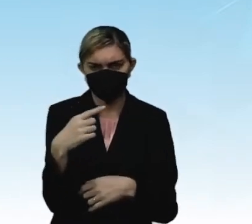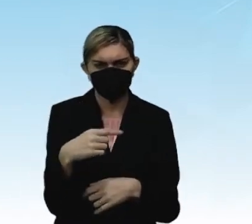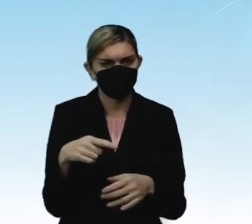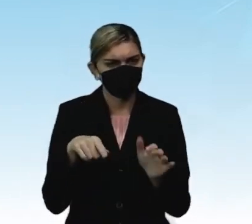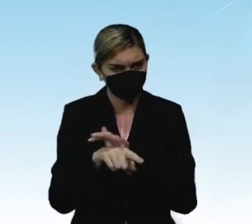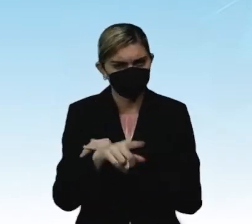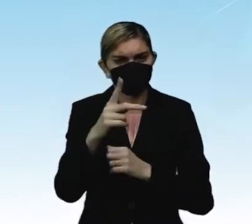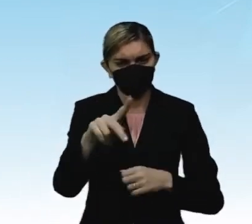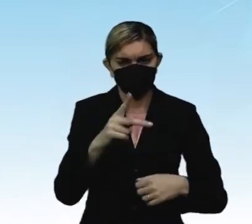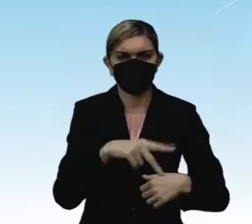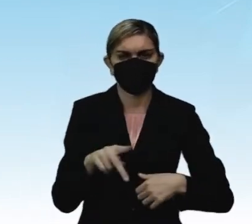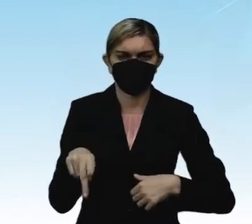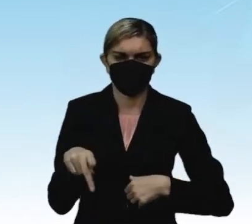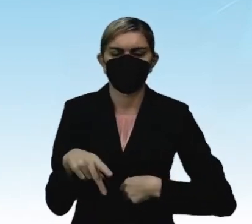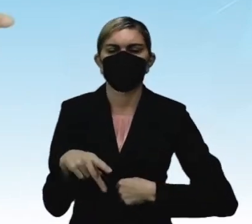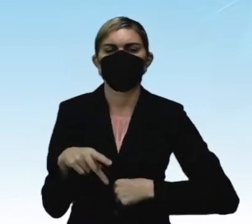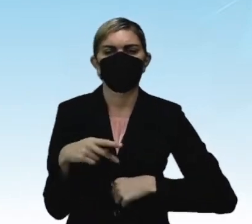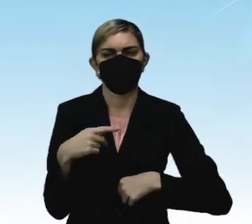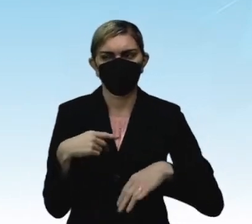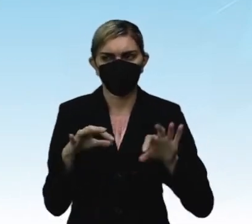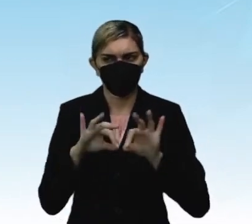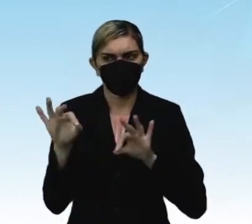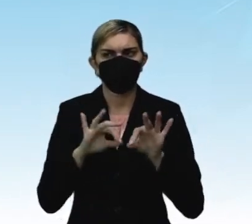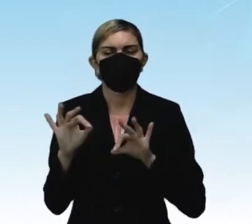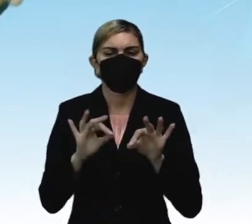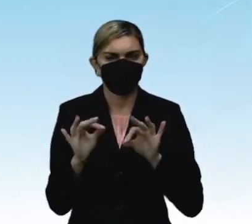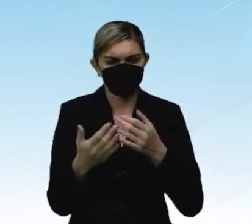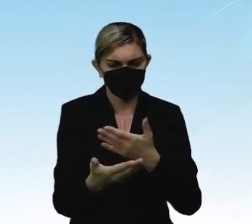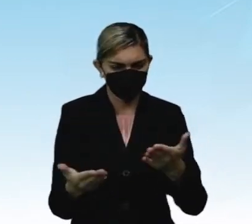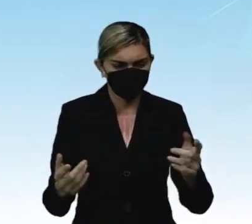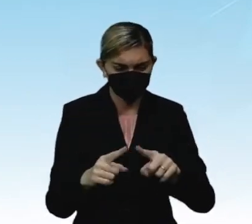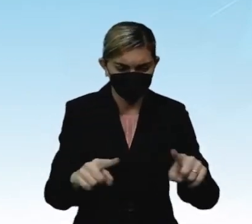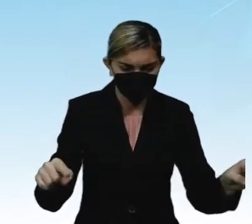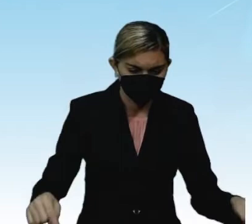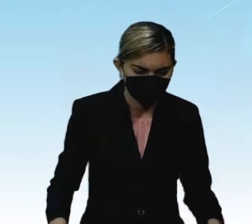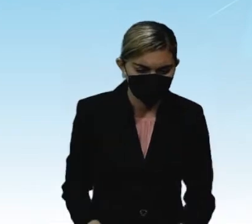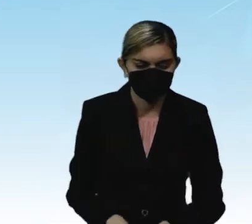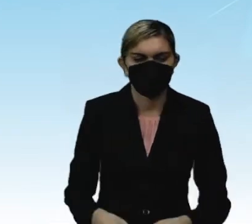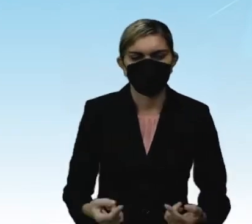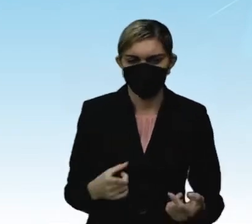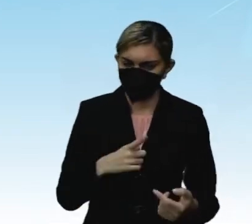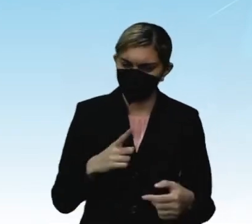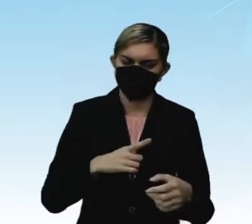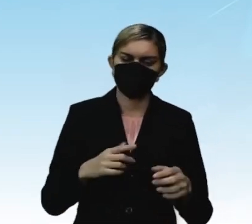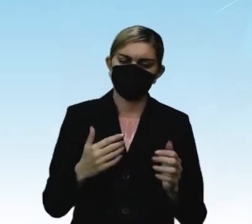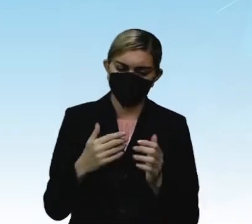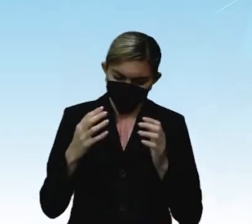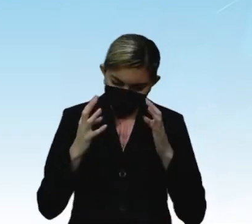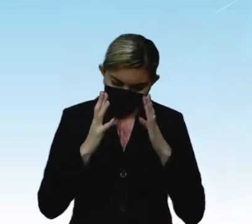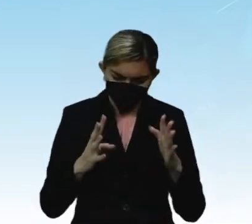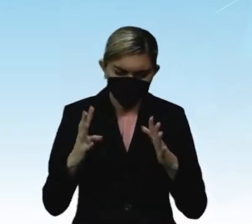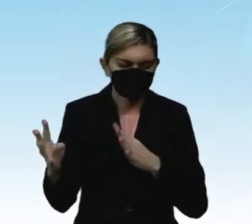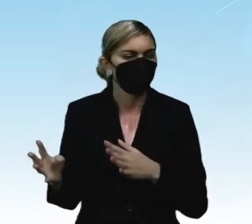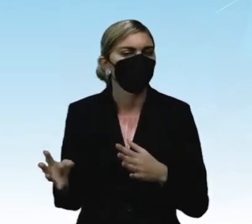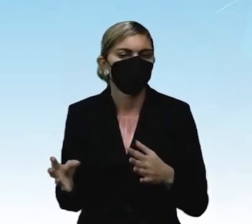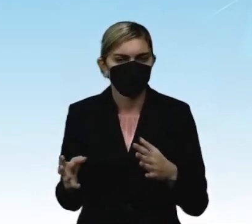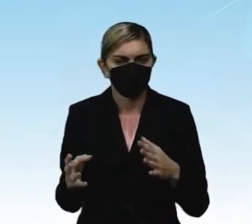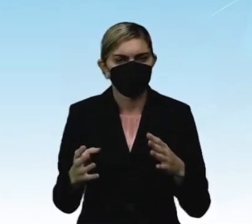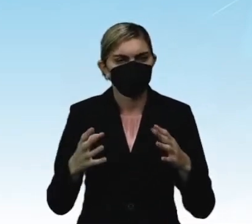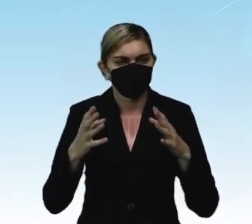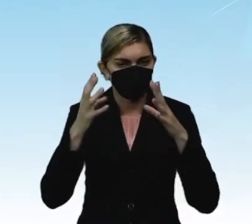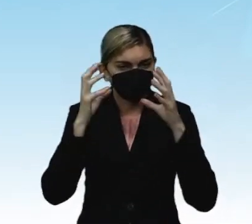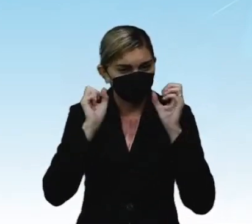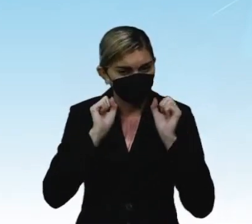tua professora para organizar todos esses cotoquinhos aí na sala de aula. A gente tem que ter um pouco de silêncio na hora de